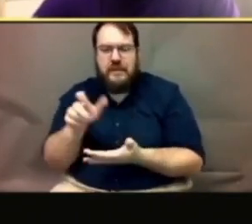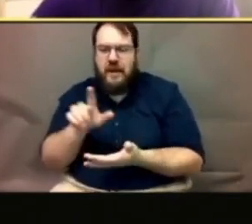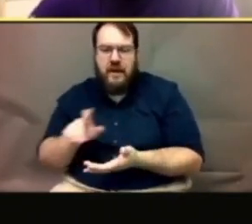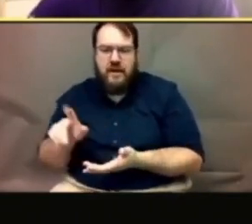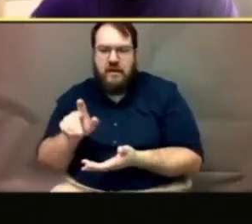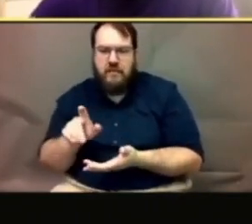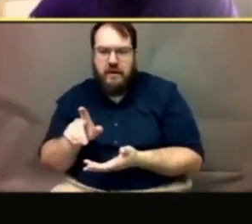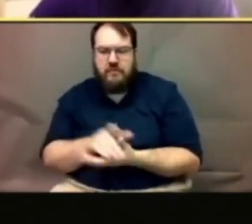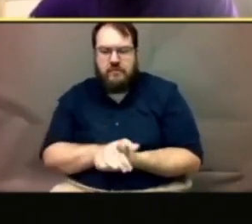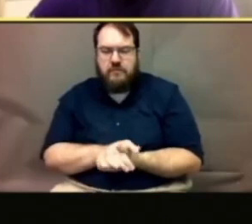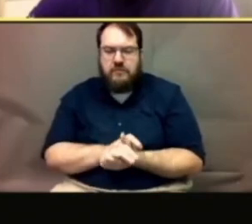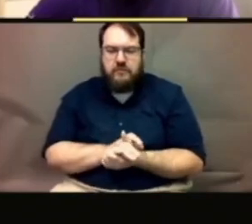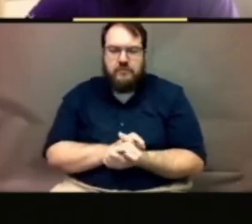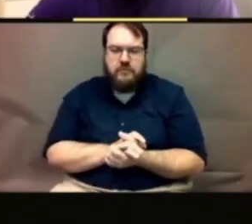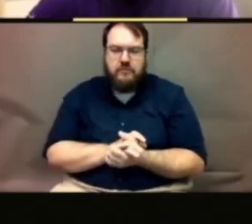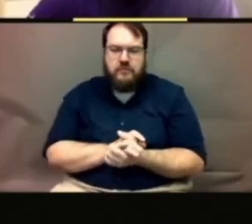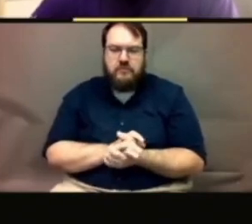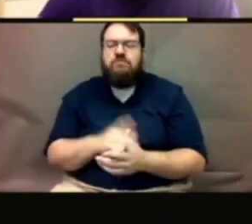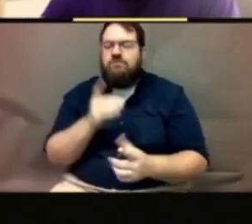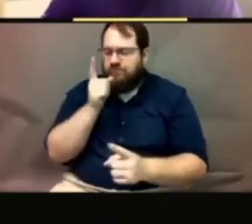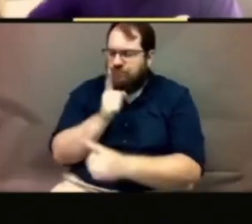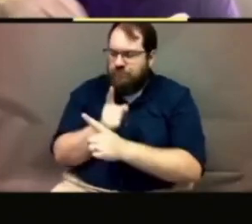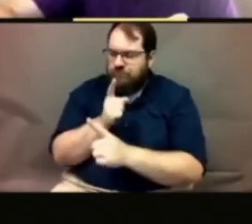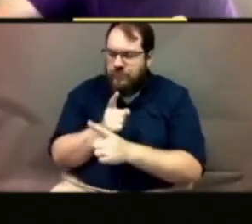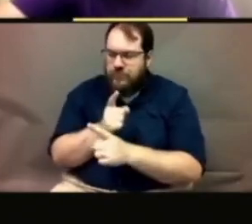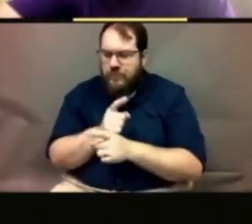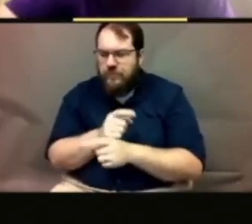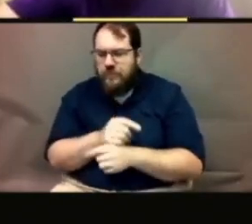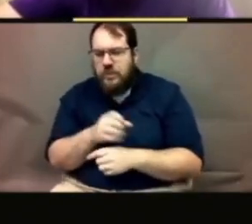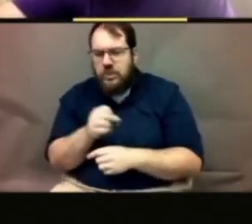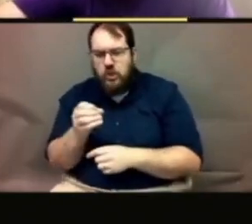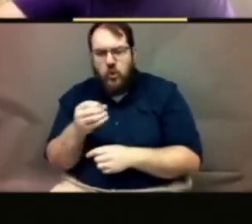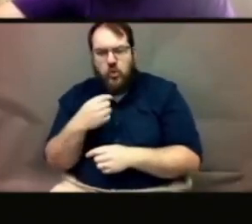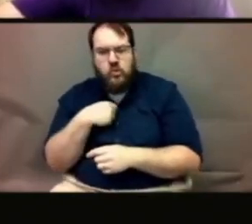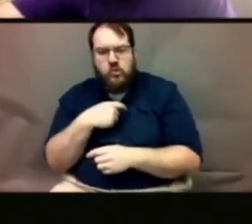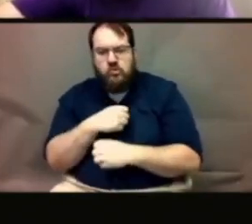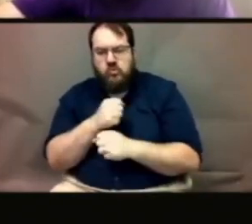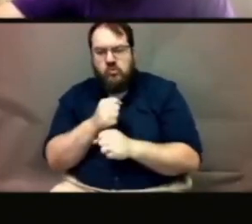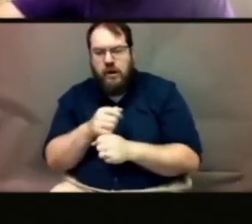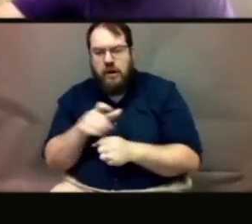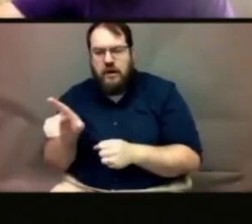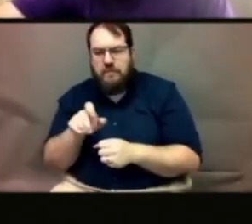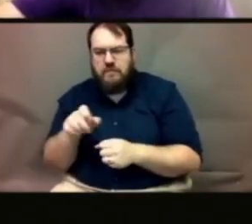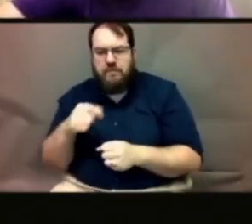setas para o controle do mouse como se fosse um joystick mas usando as setas